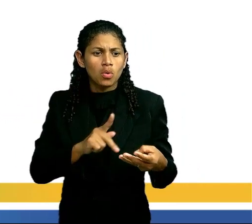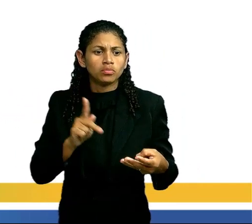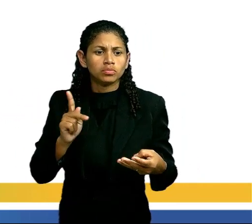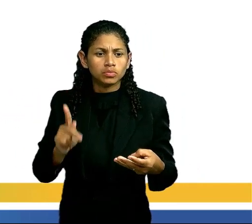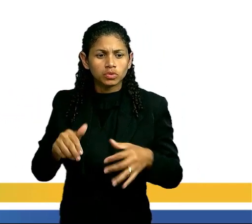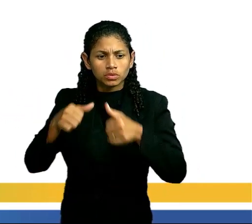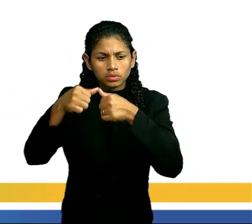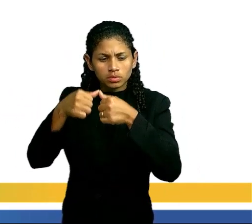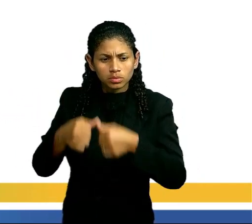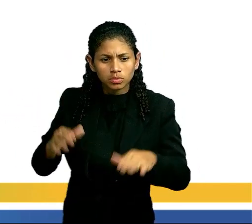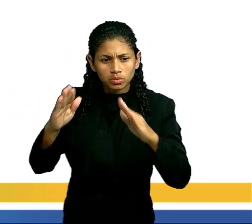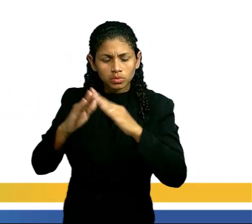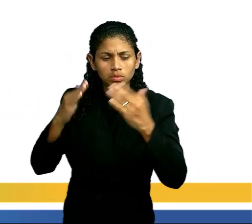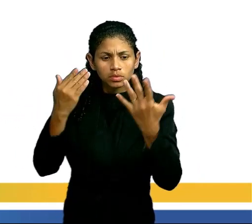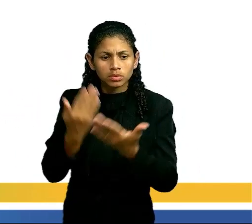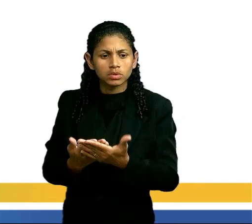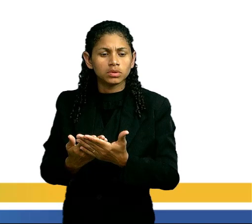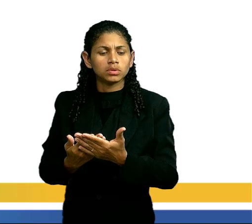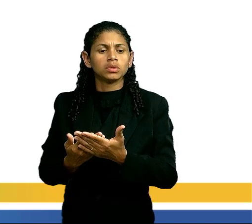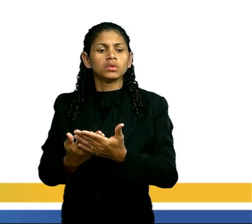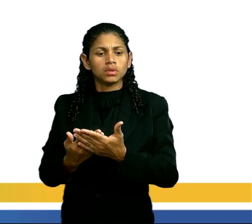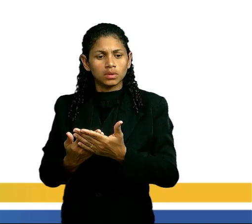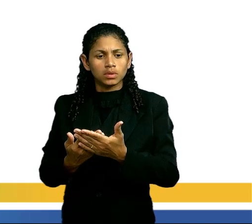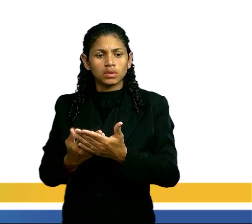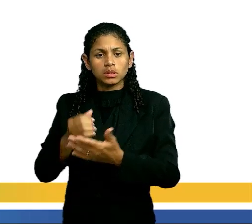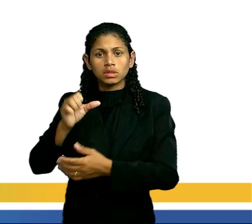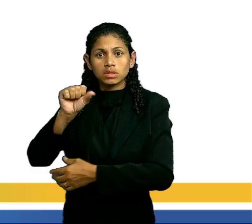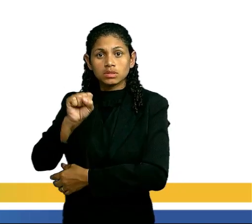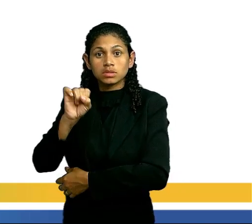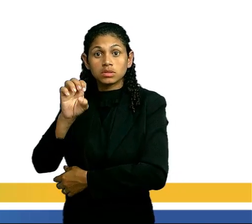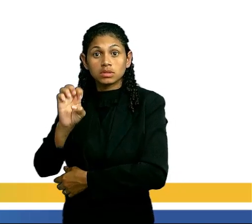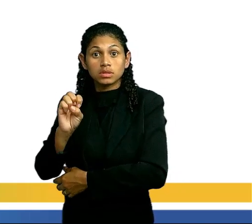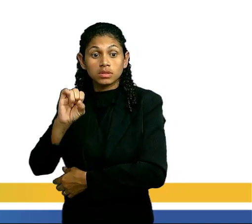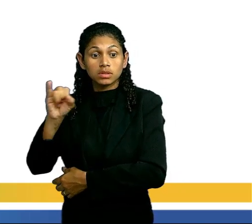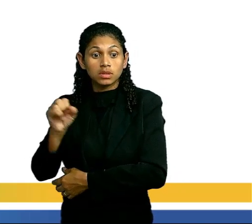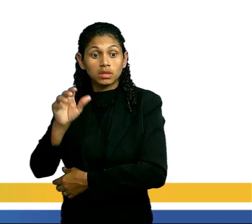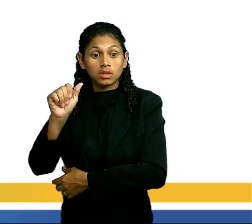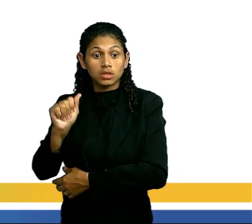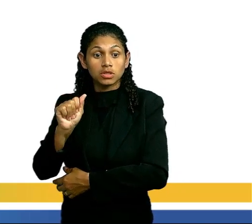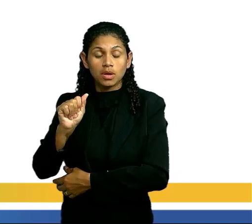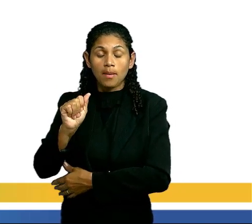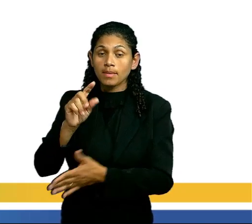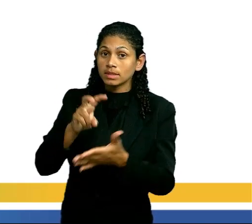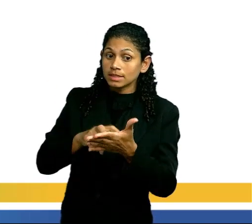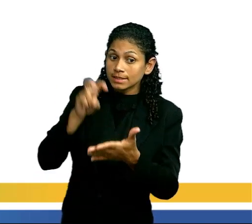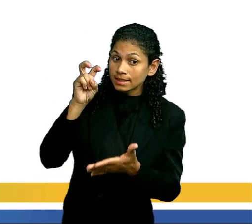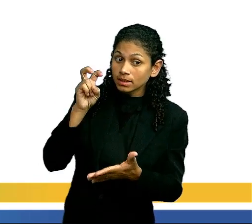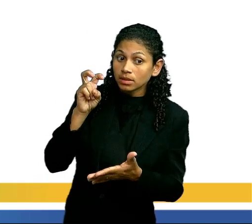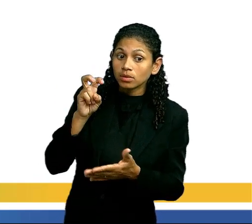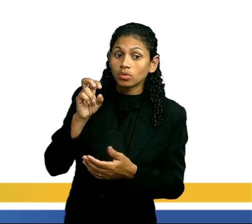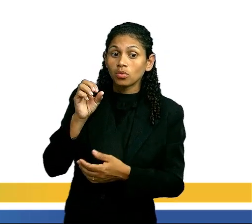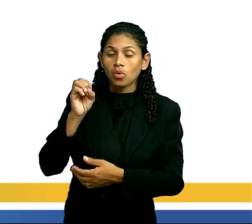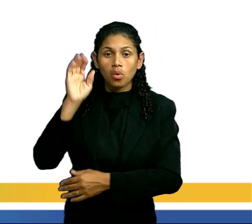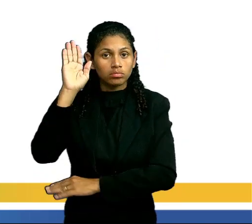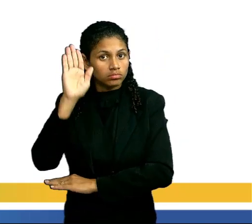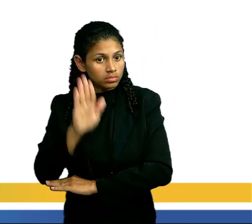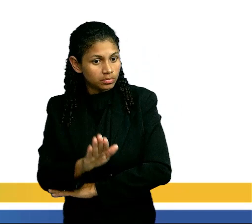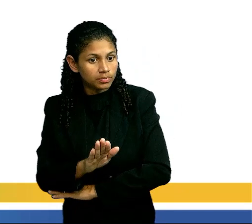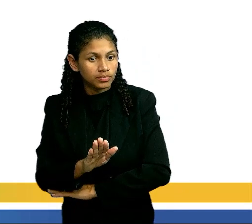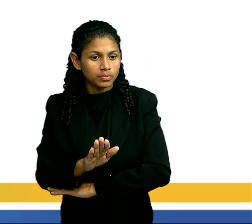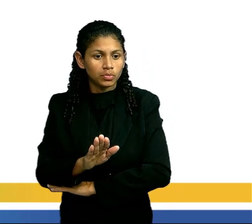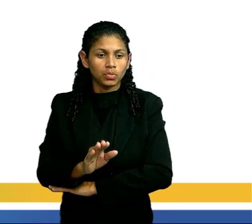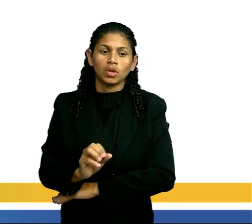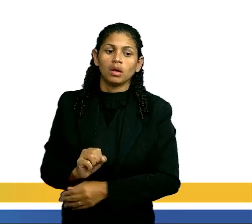colégio seja pela manhã, seja pela tarde. O professor estará no colégio ora pela manhã, ora